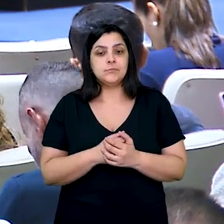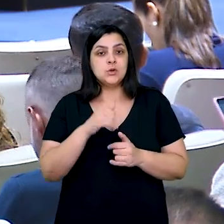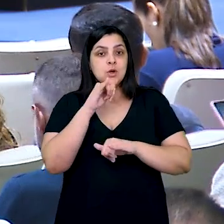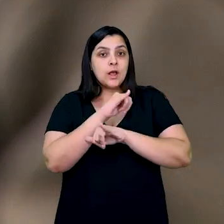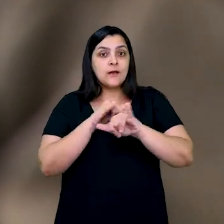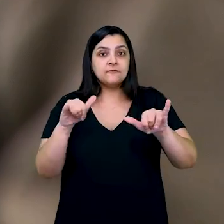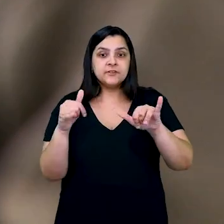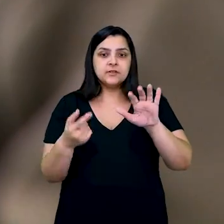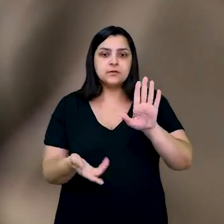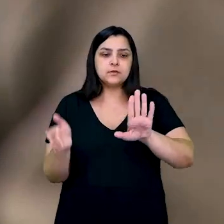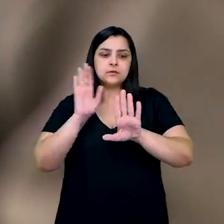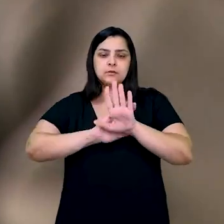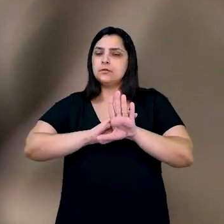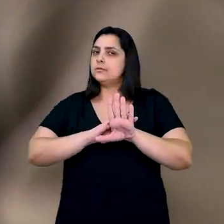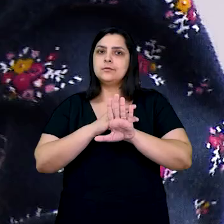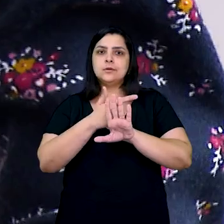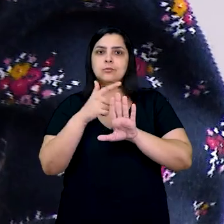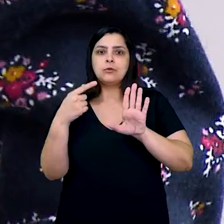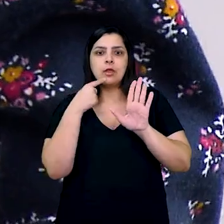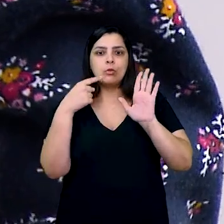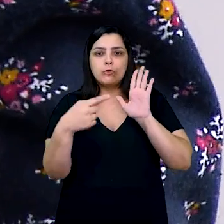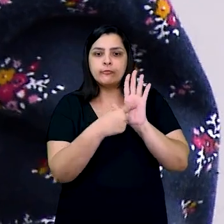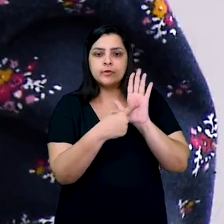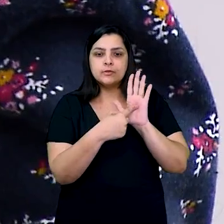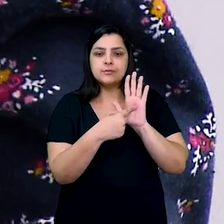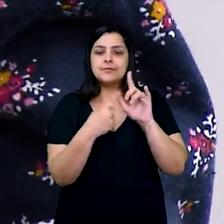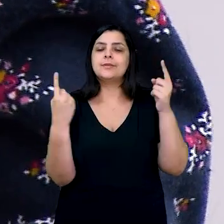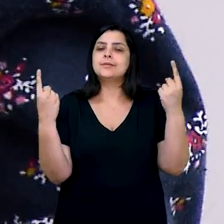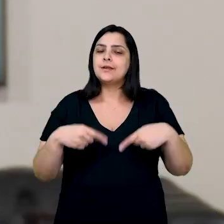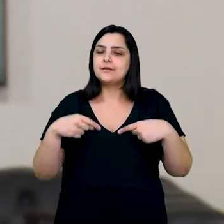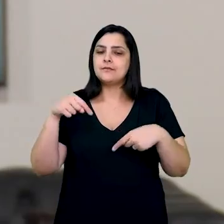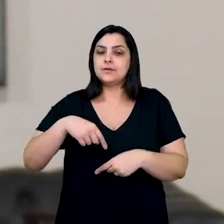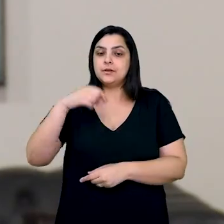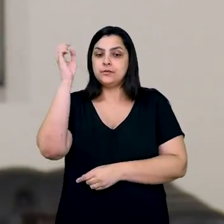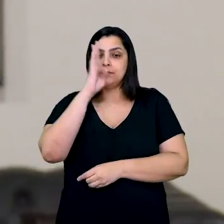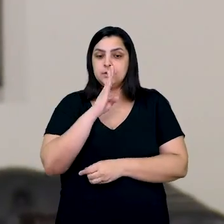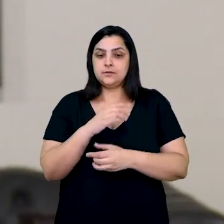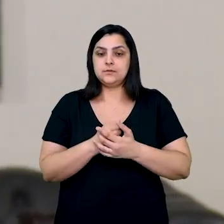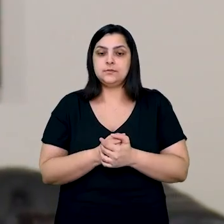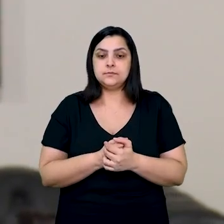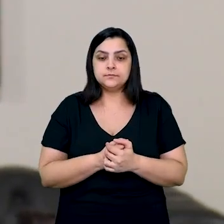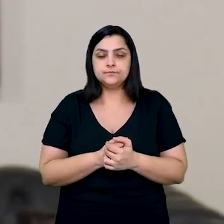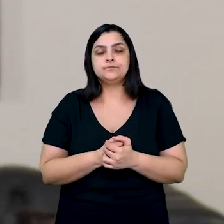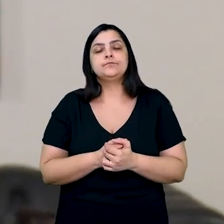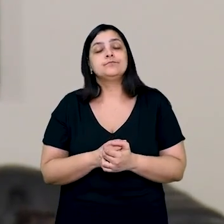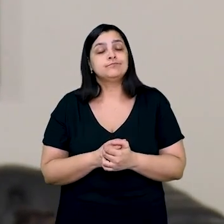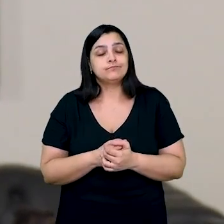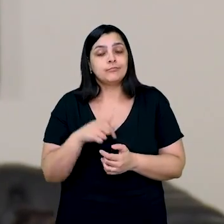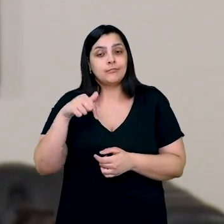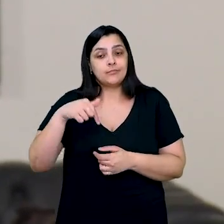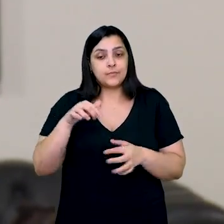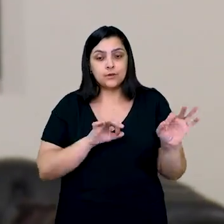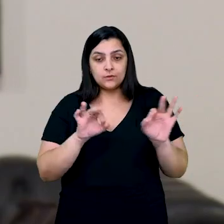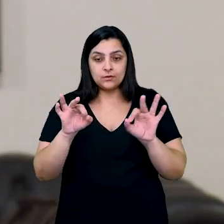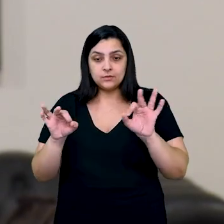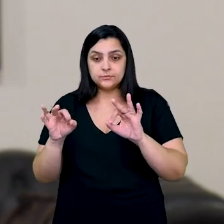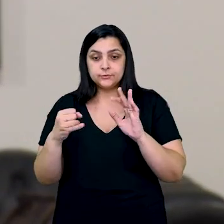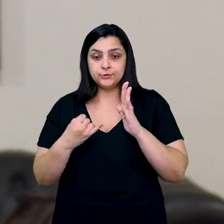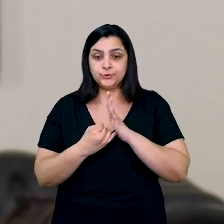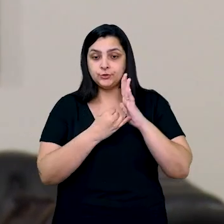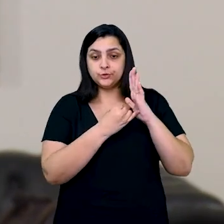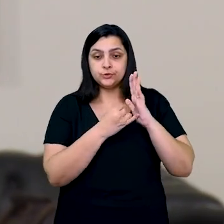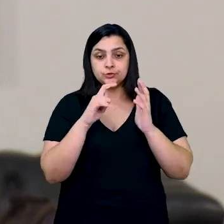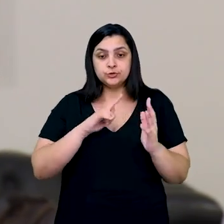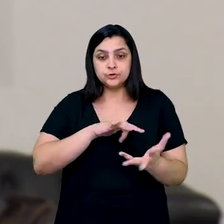a subnotificação dos casos é um desafio para o Brasil. A metodologia que a Organização Internacional do Trabalho e o